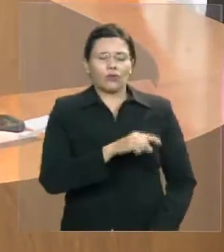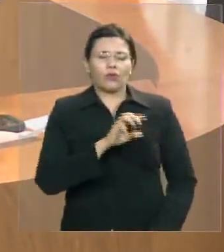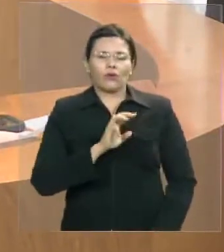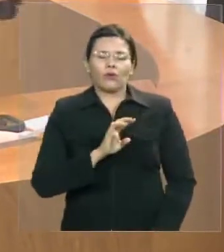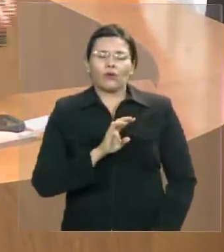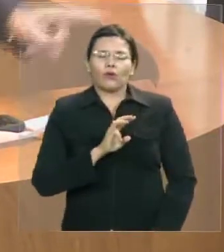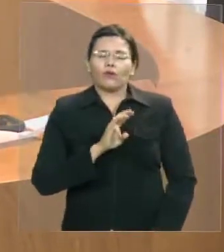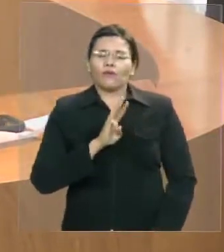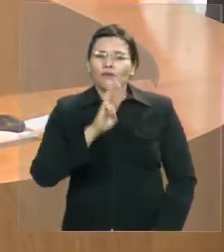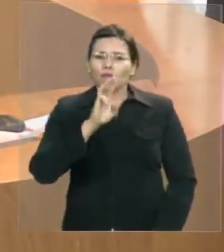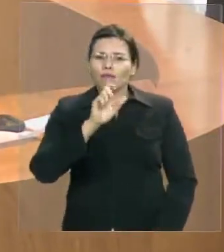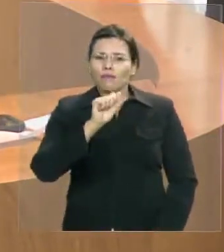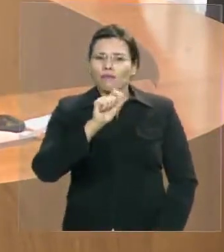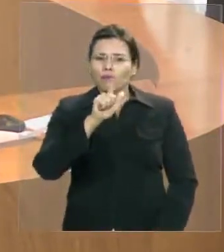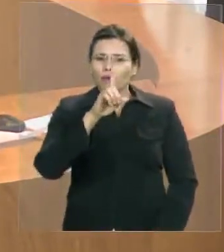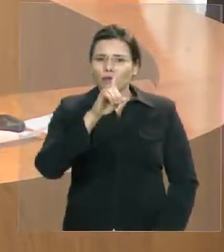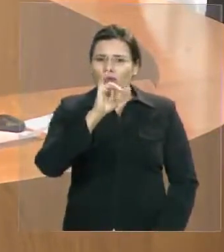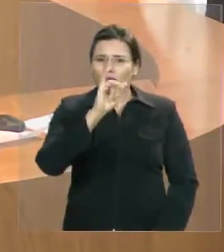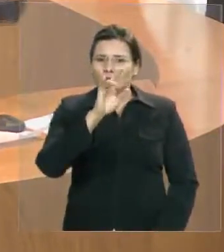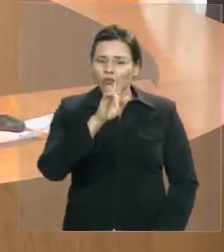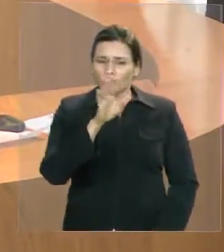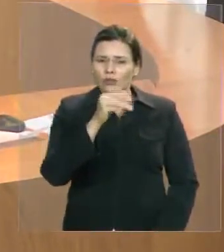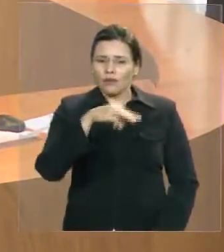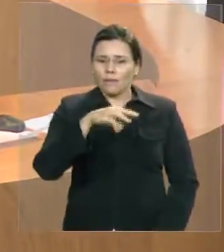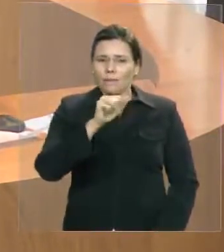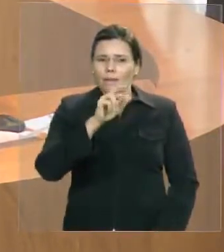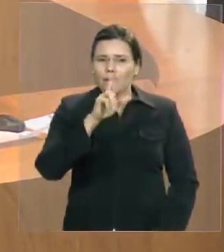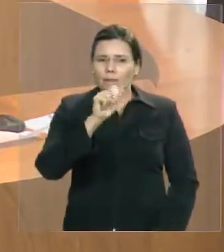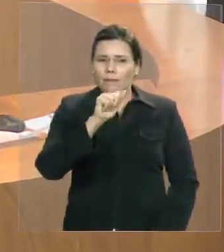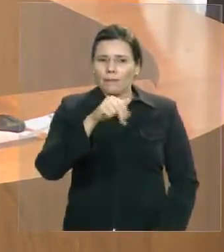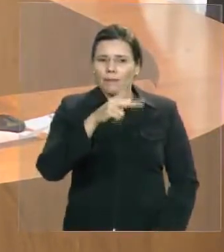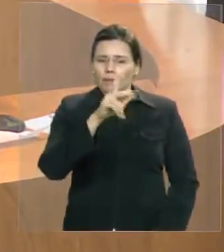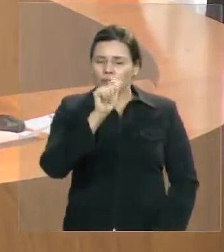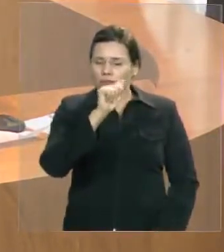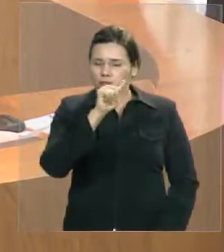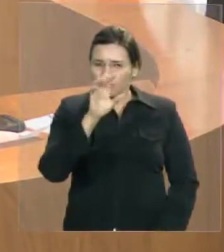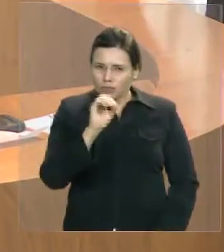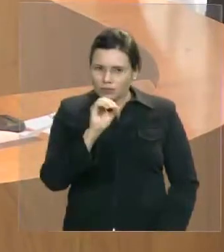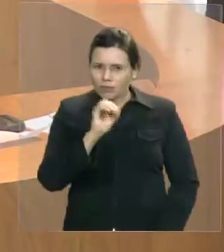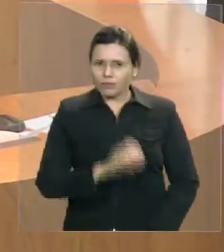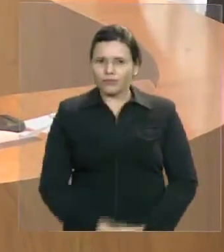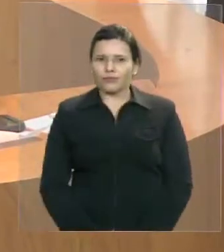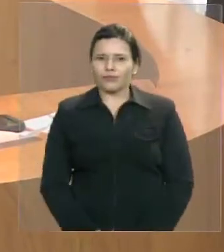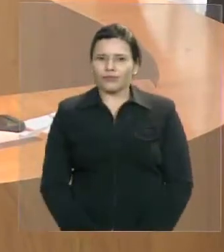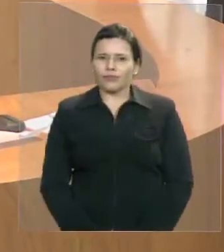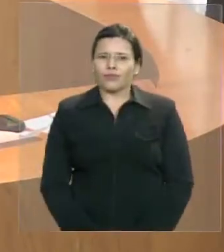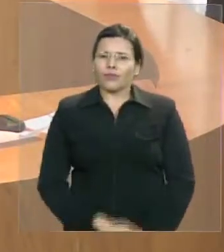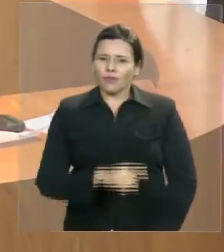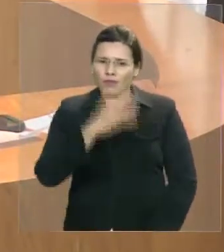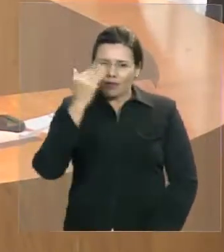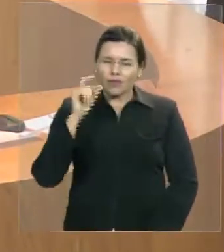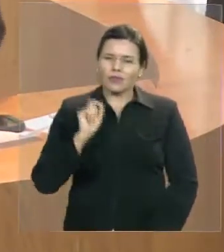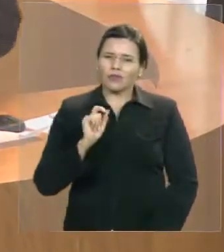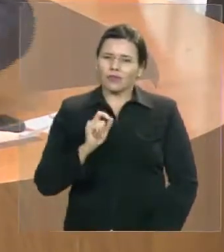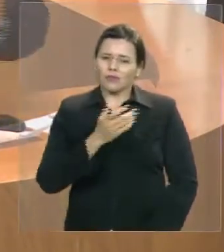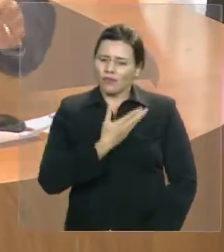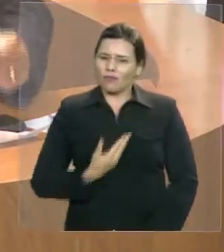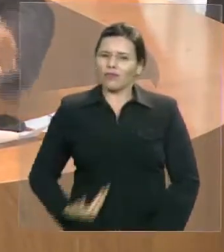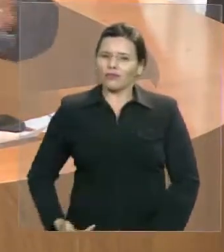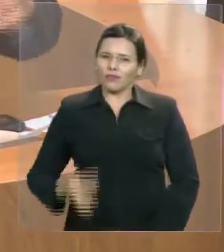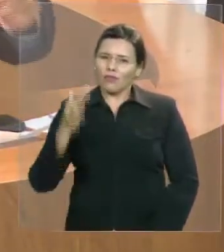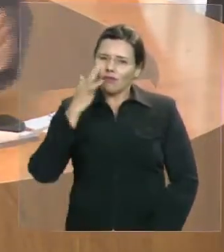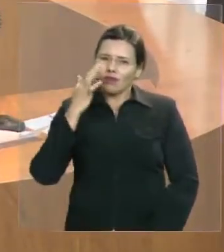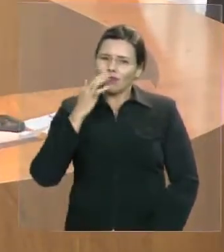com o Valdir Maranhão no Congresso Nacional o que fez, imagina em Pinheiro. Evaldir, tira o partido, que aqui nós somos é comunista.